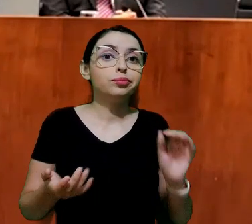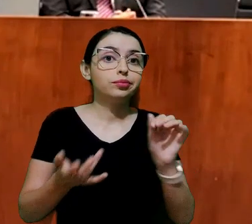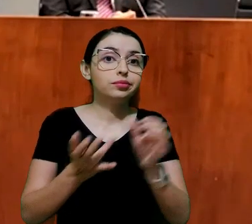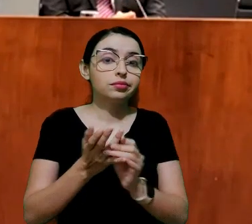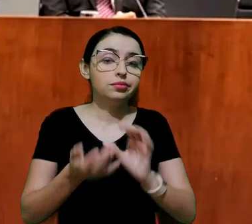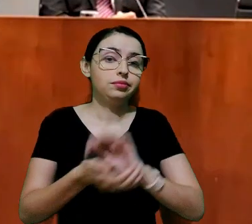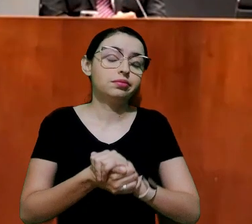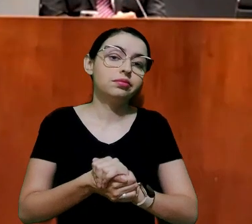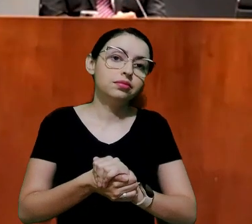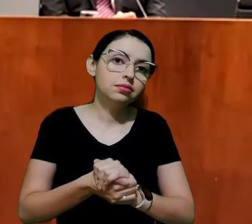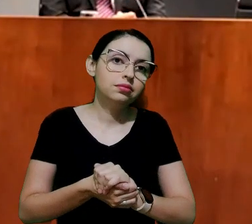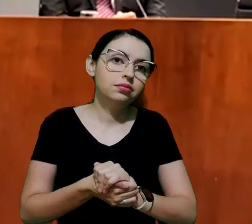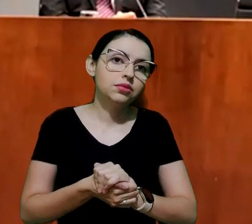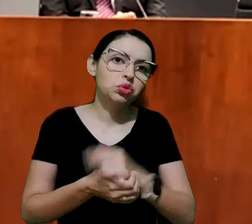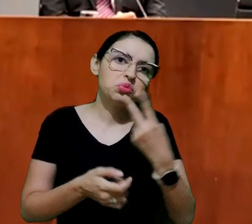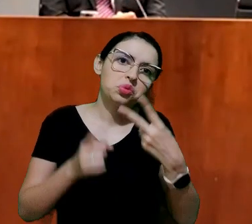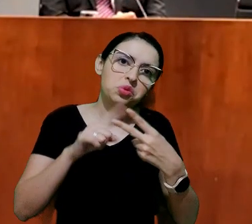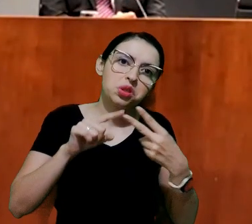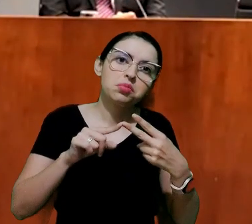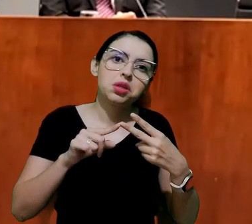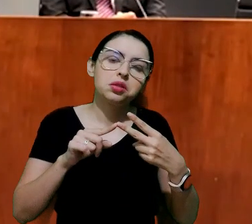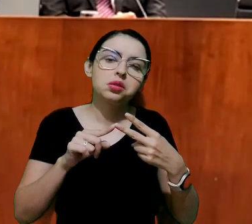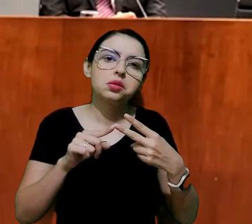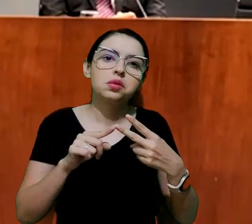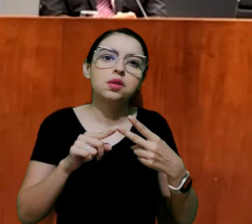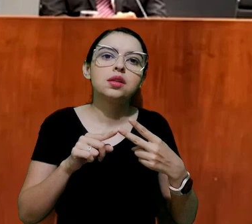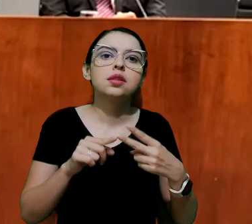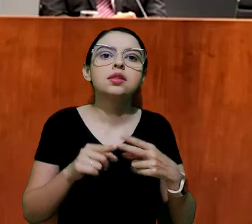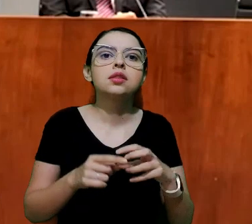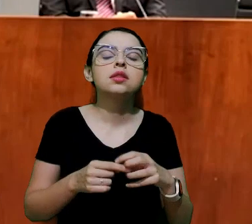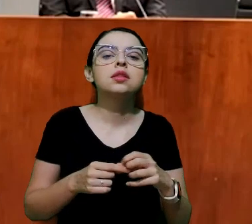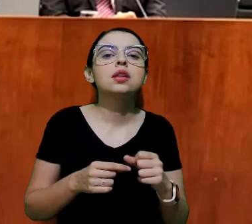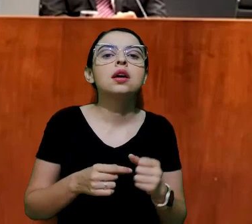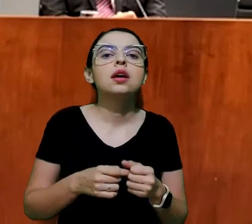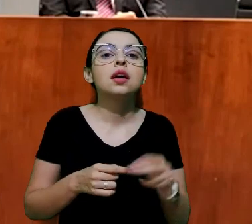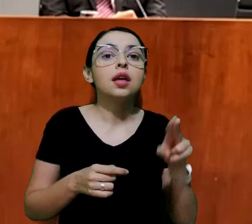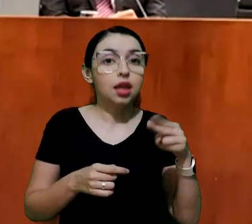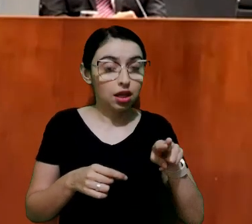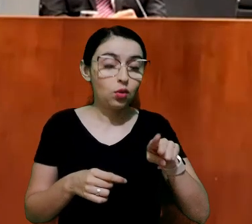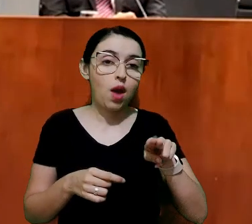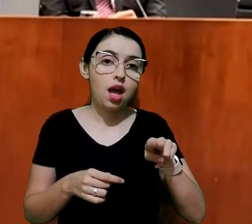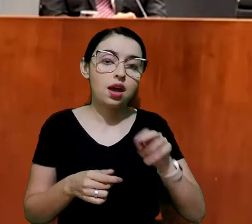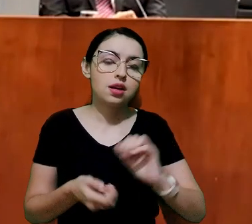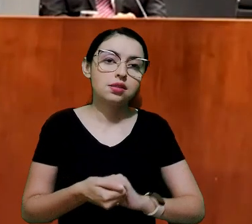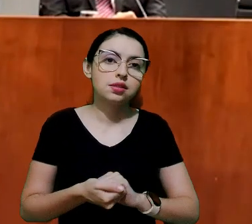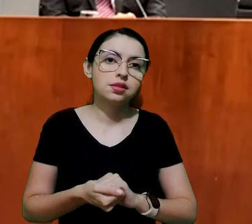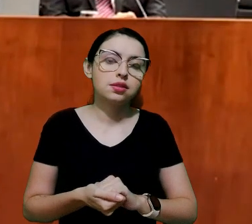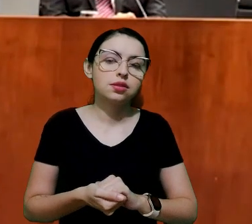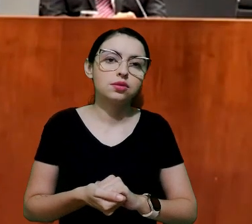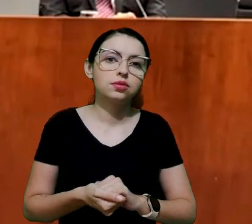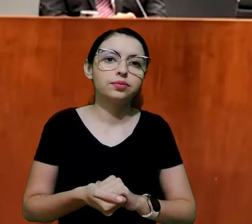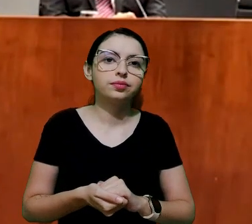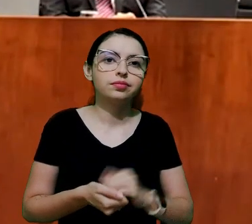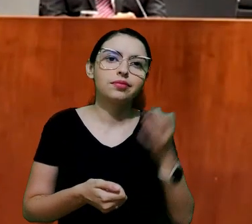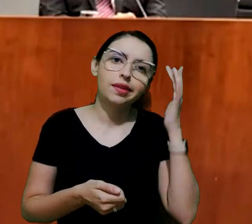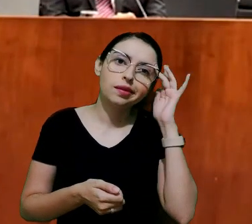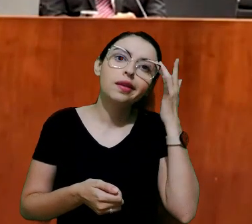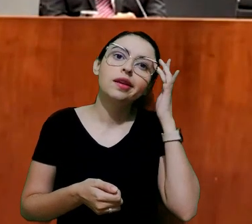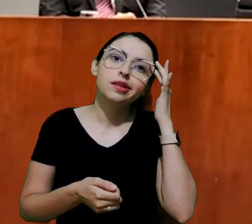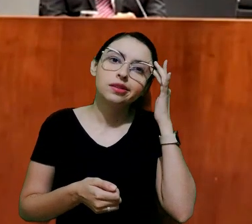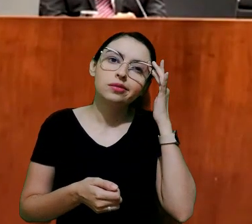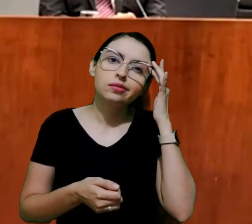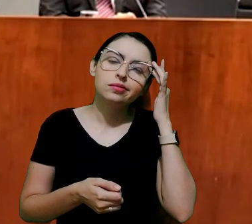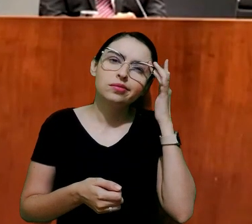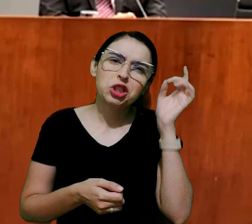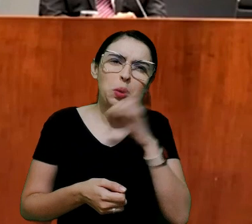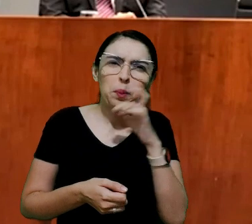daqueles de 2 pessoas do mesmo sexo, nós intuiremos que ali existe meia mentira,